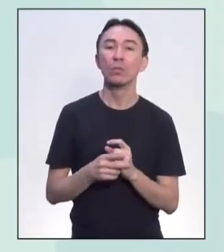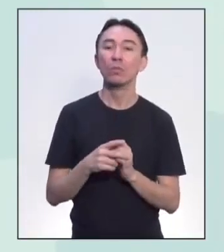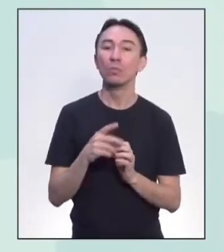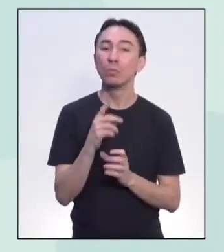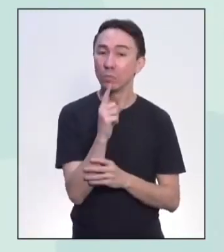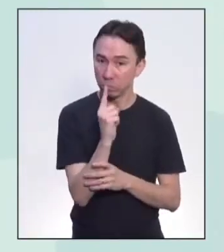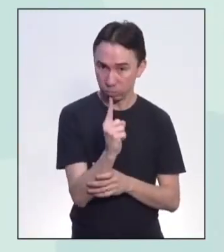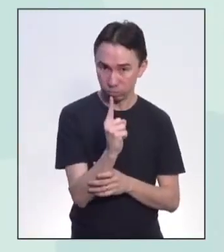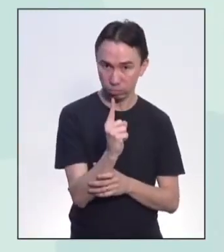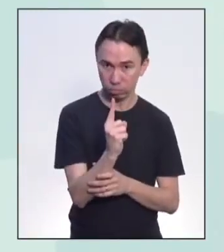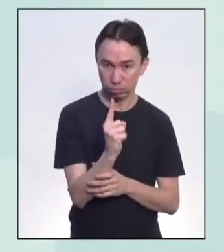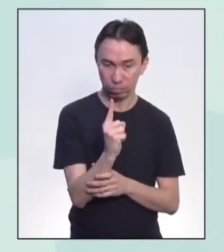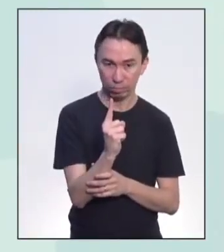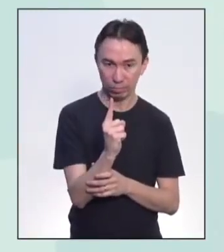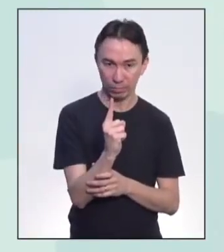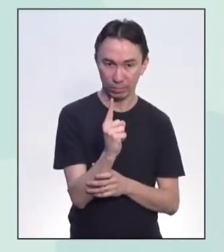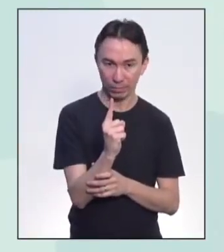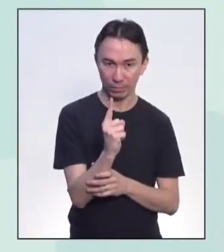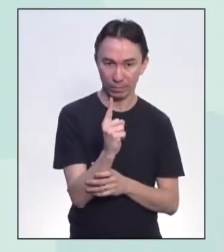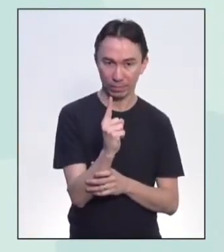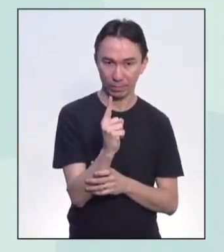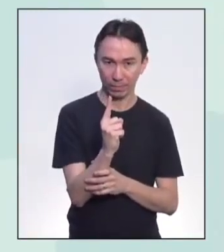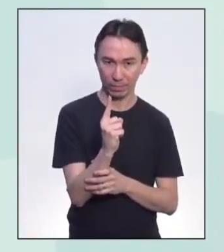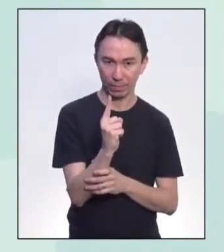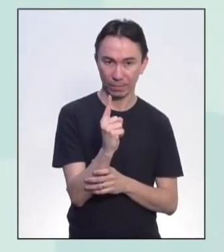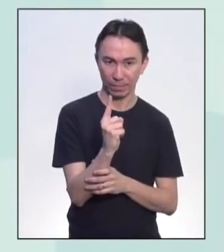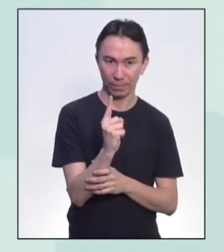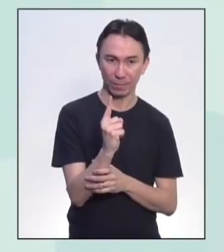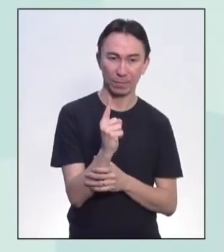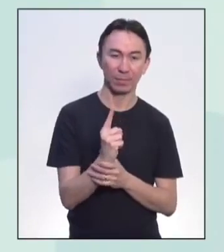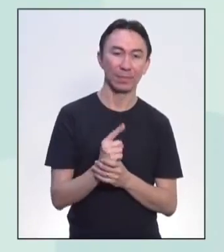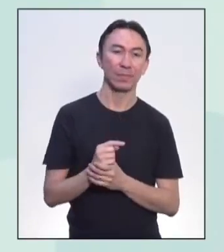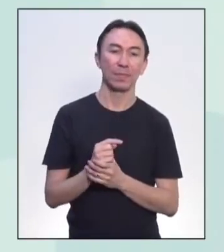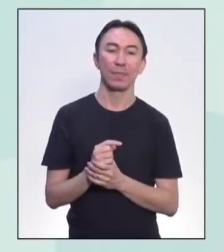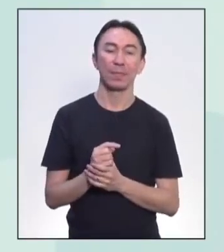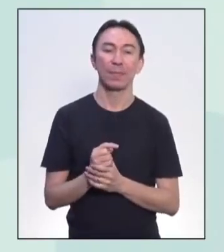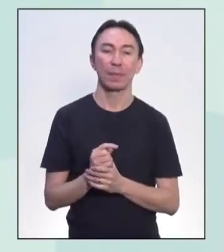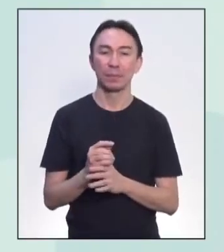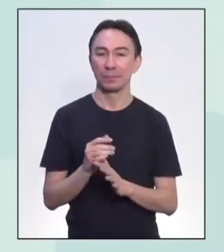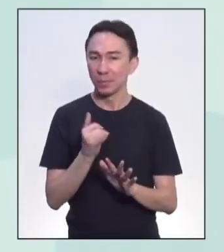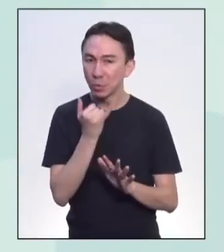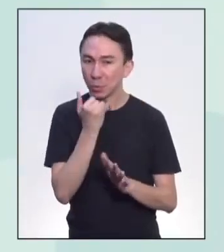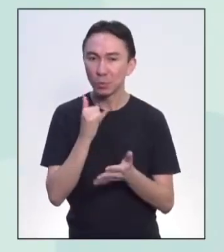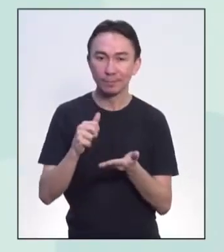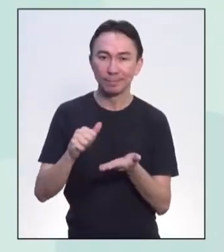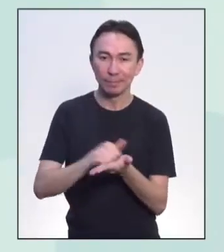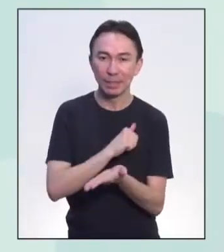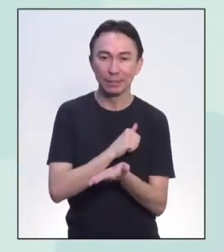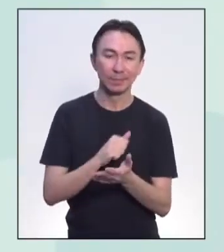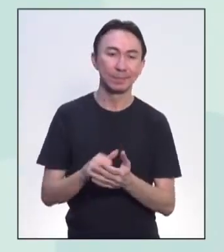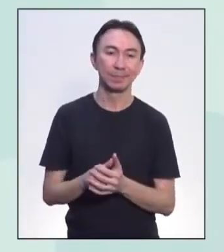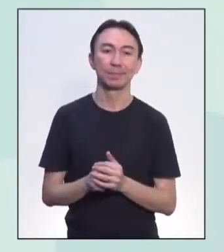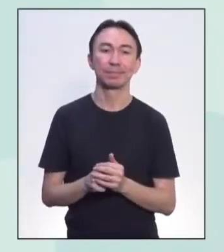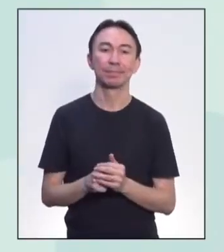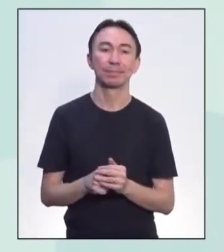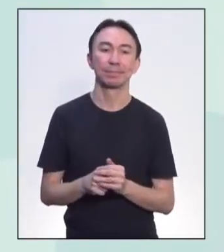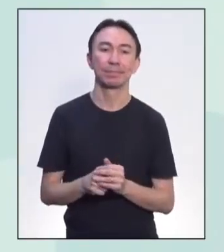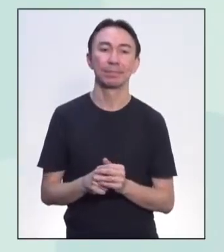aqui, um pontinho. Deixa eu apagar. Só um minuto.